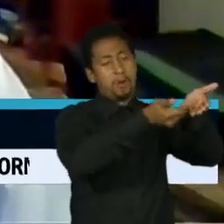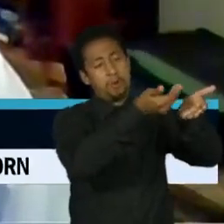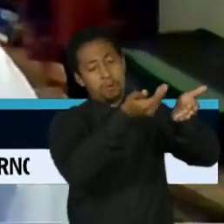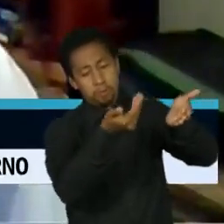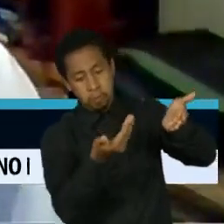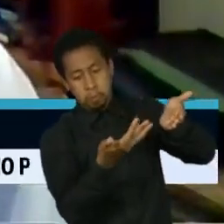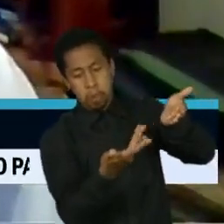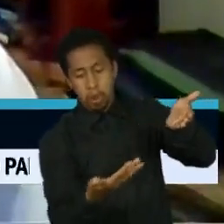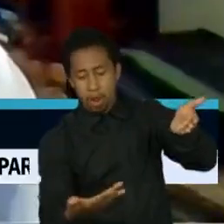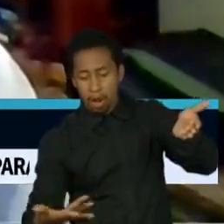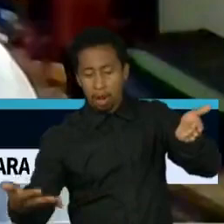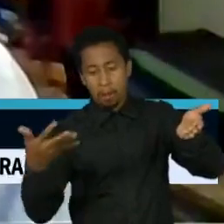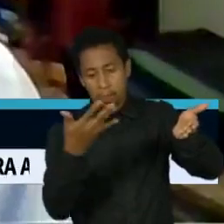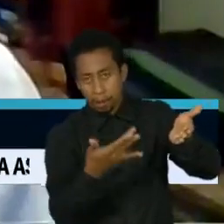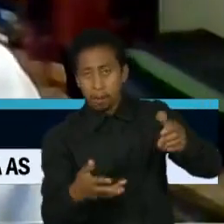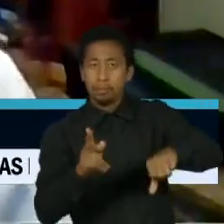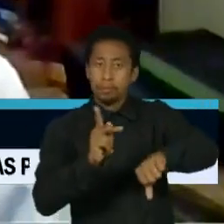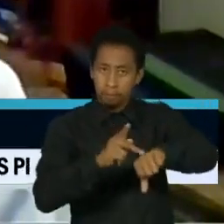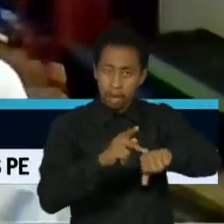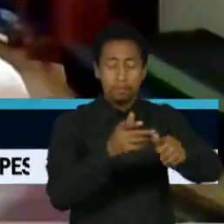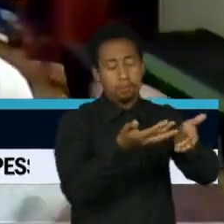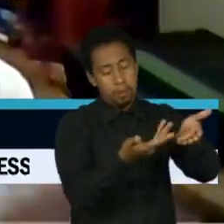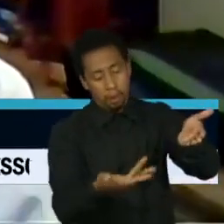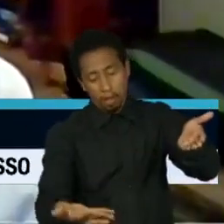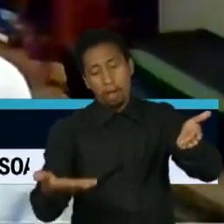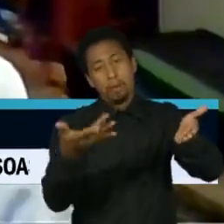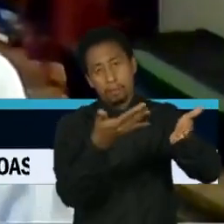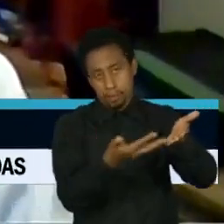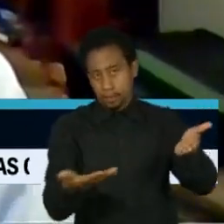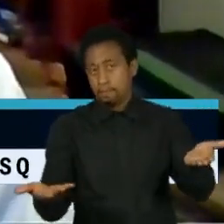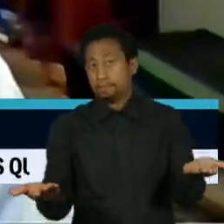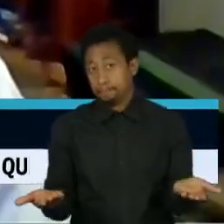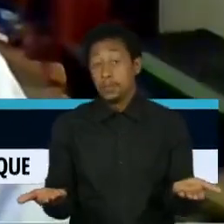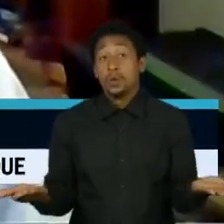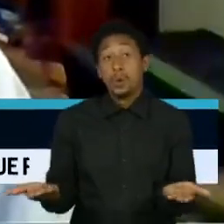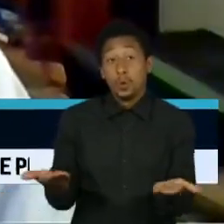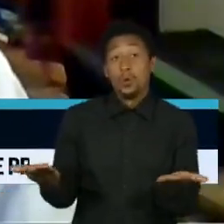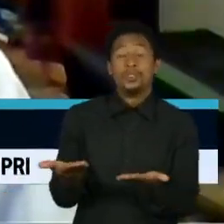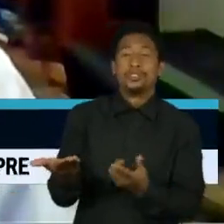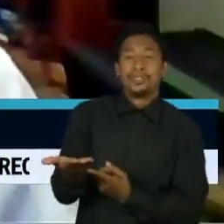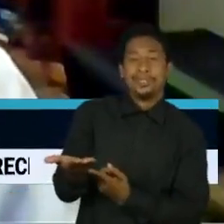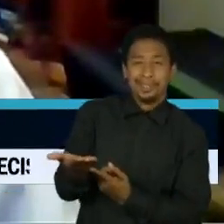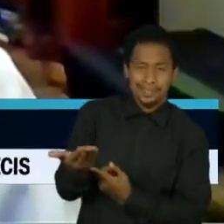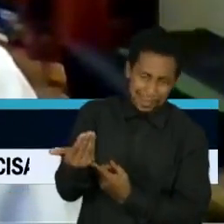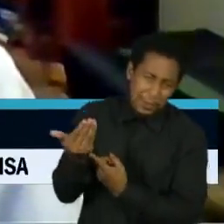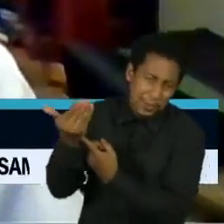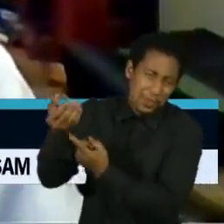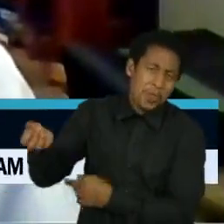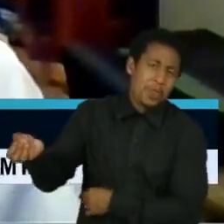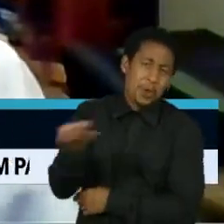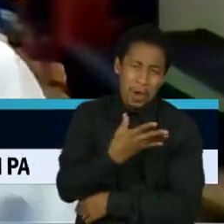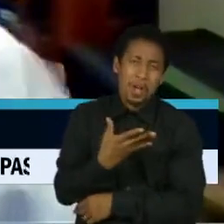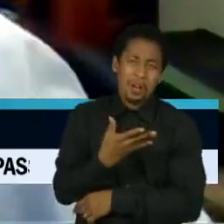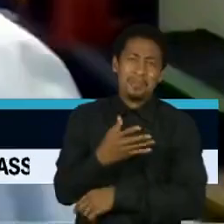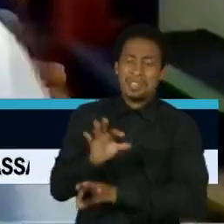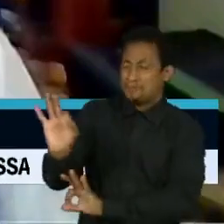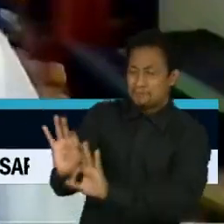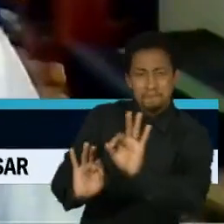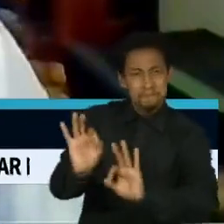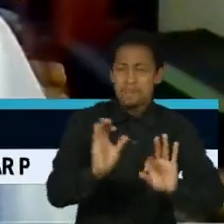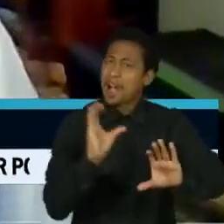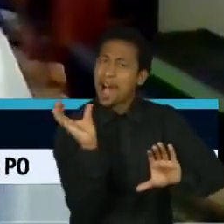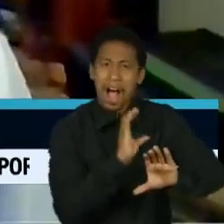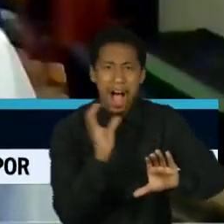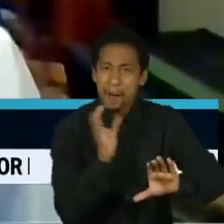ter grande problema. Agora, hoje nós temos tecnologia aí de projetar concreto, hoje é tudo, você vê,